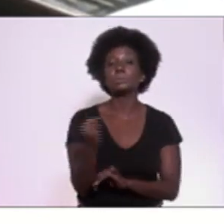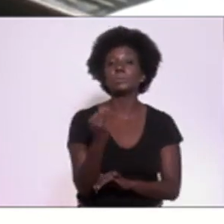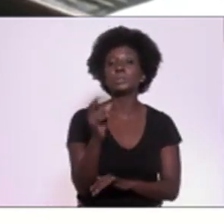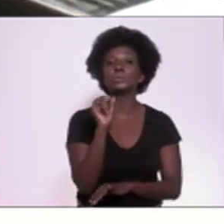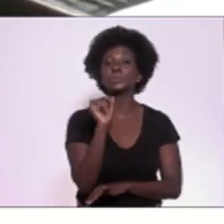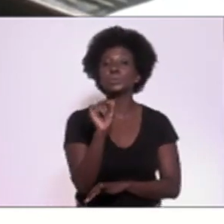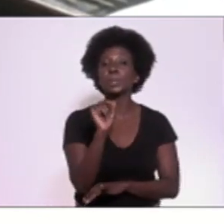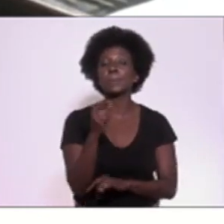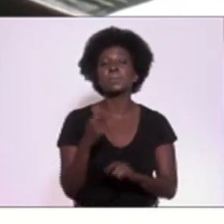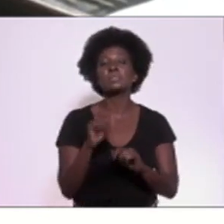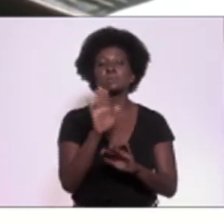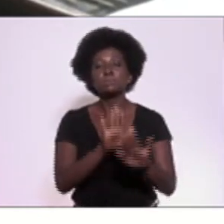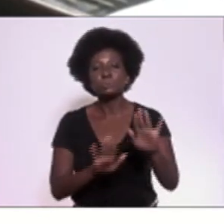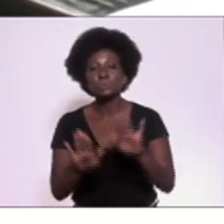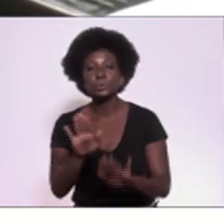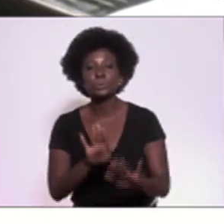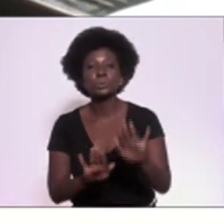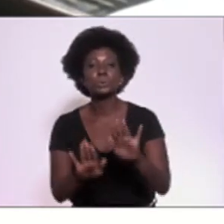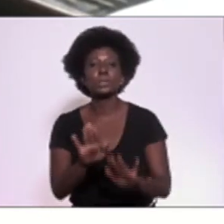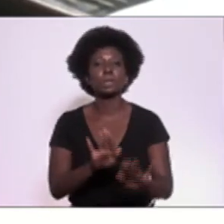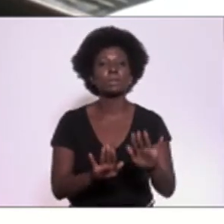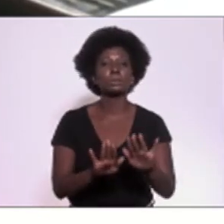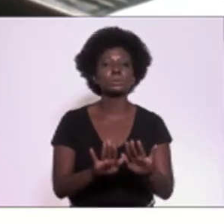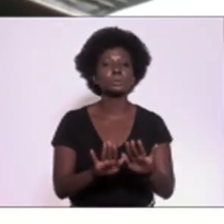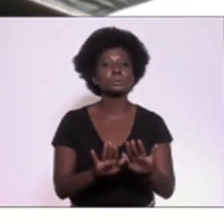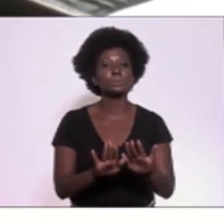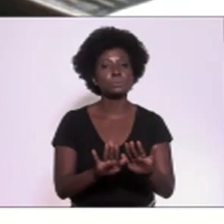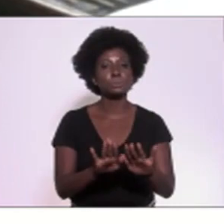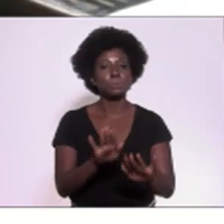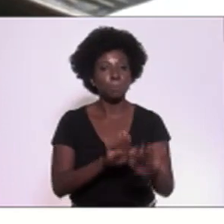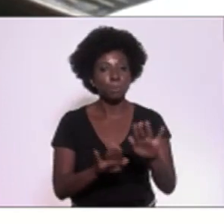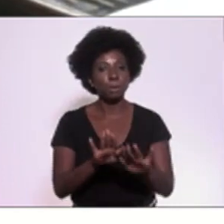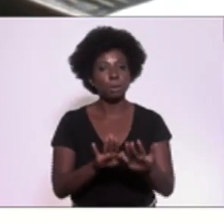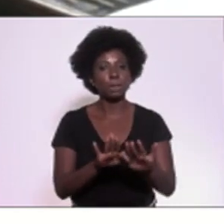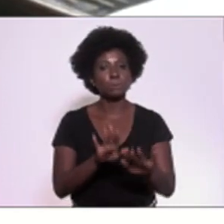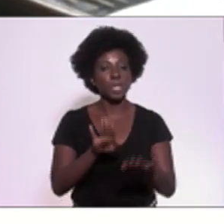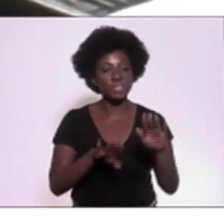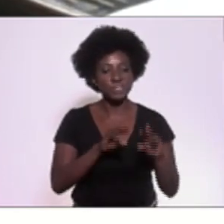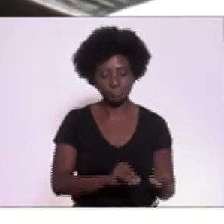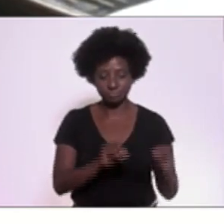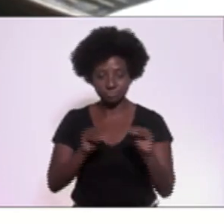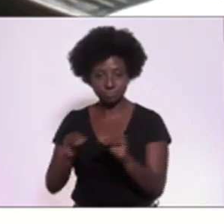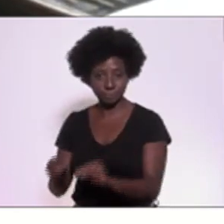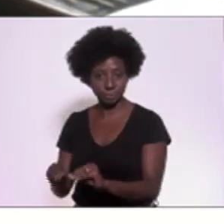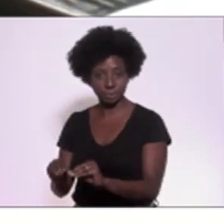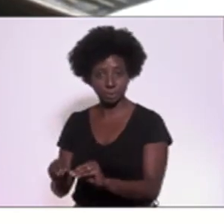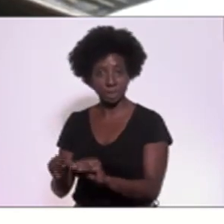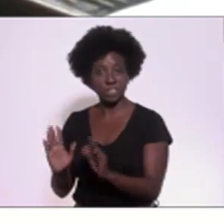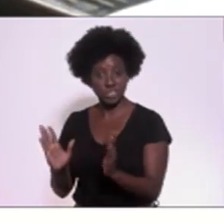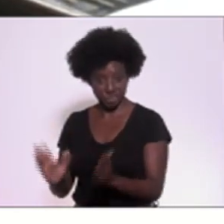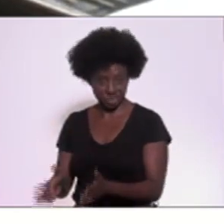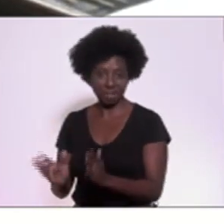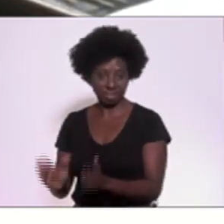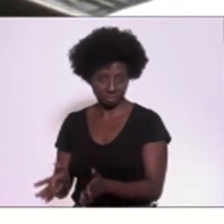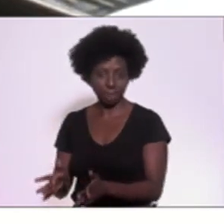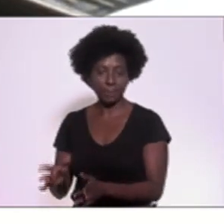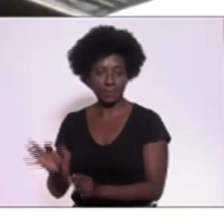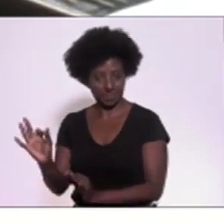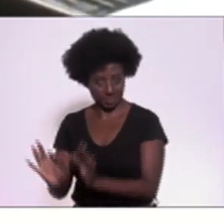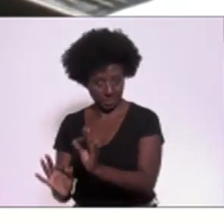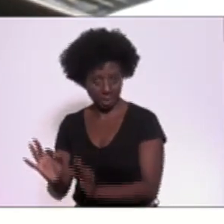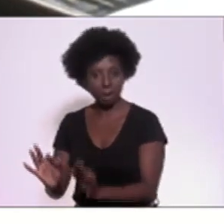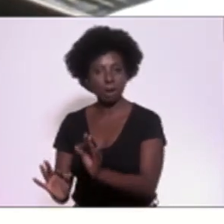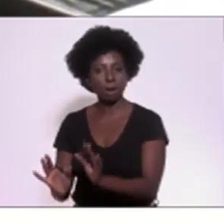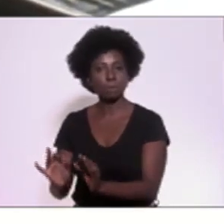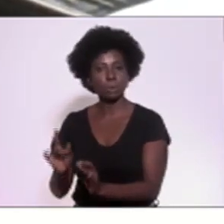tenha um cuidado para não se fazer uma destinação com equipamento público que já tem uma vocação e uma ocupação